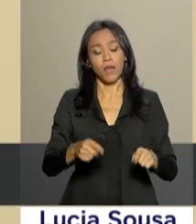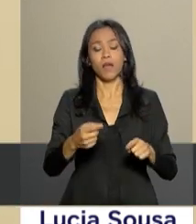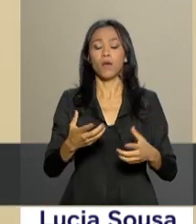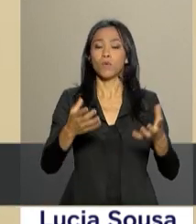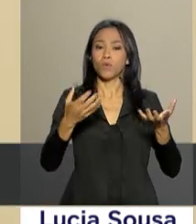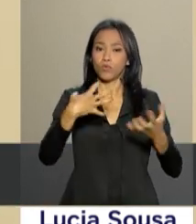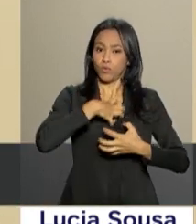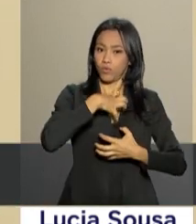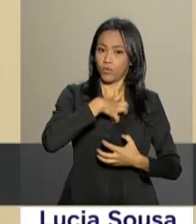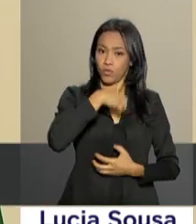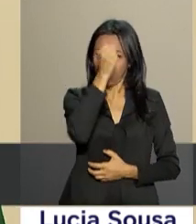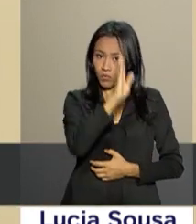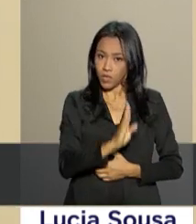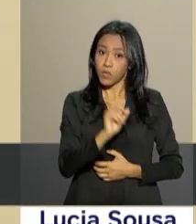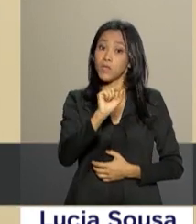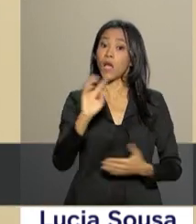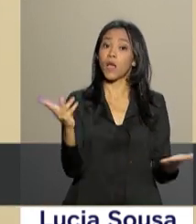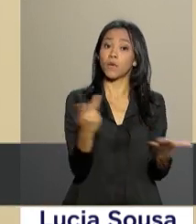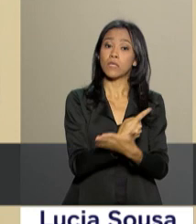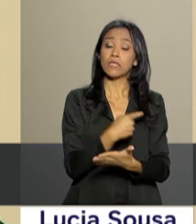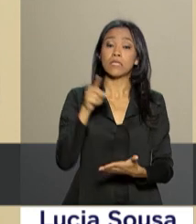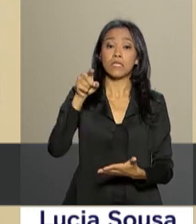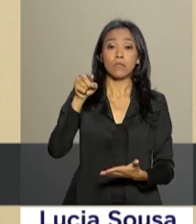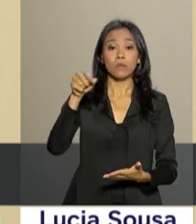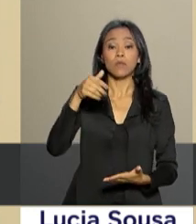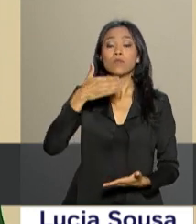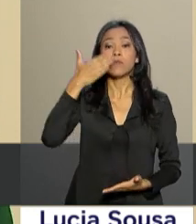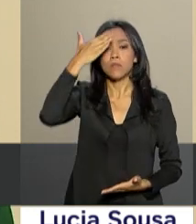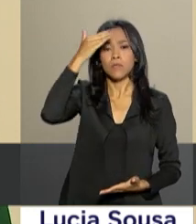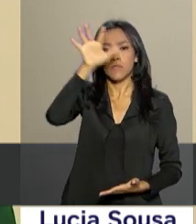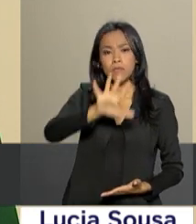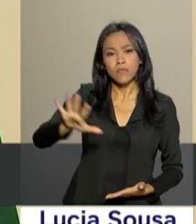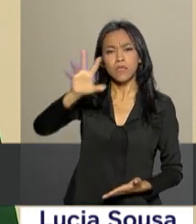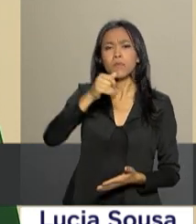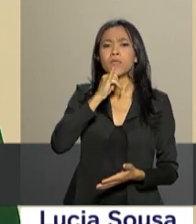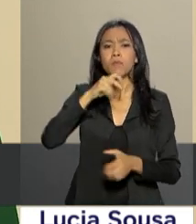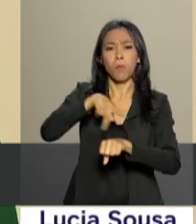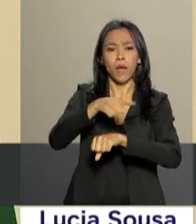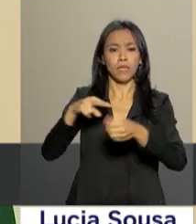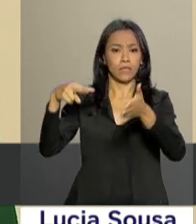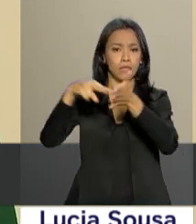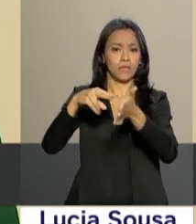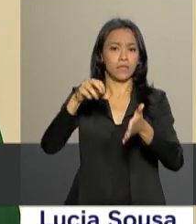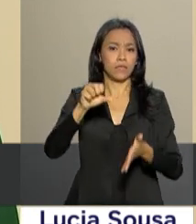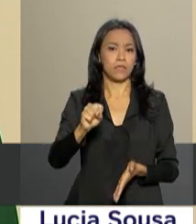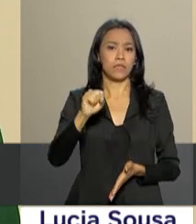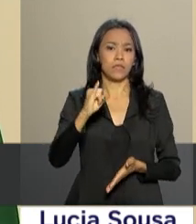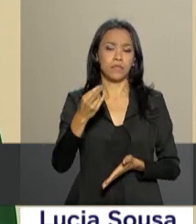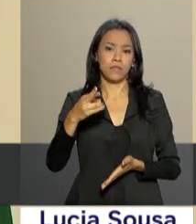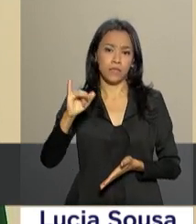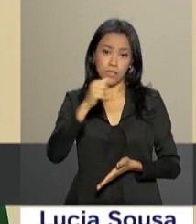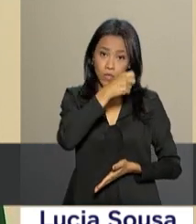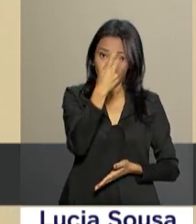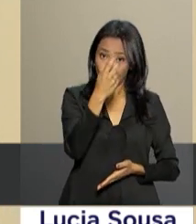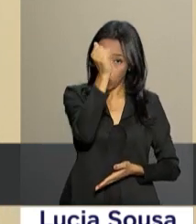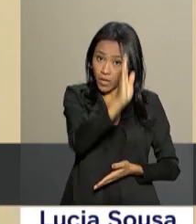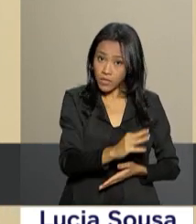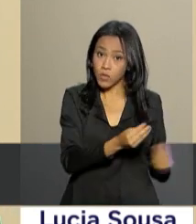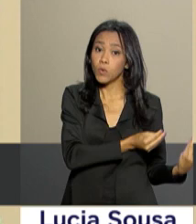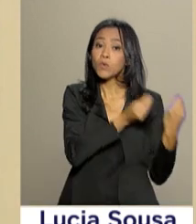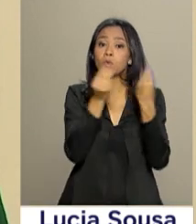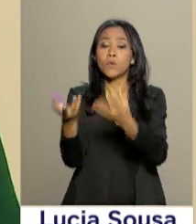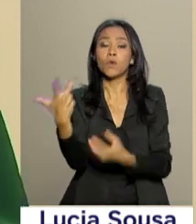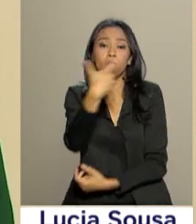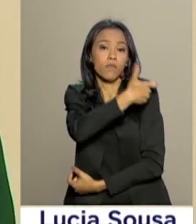diante das crises no oriente médio no caso da síria o governo brasileiro doou medicamentos e vacinas para reduzir o sofrimento